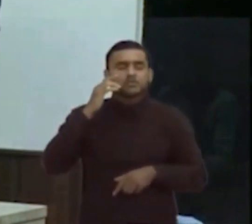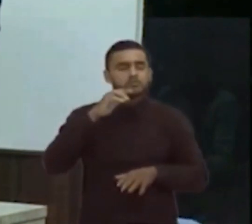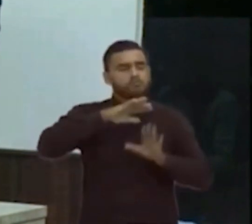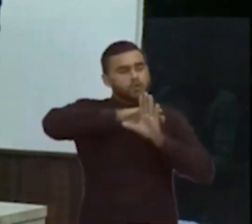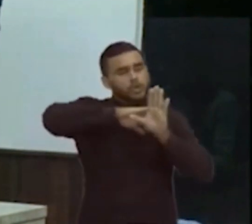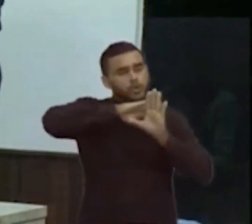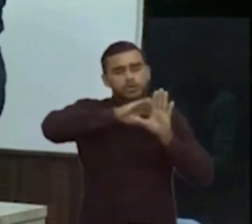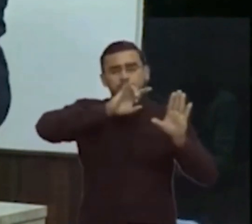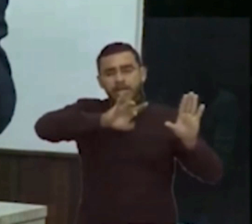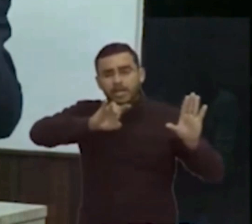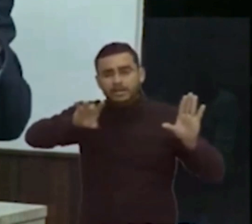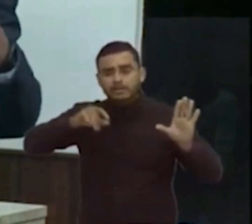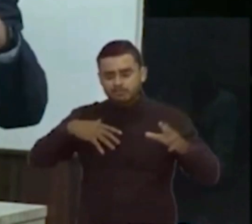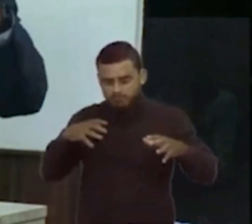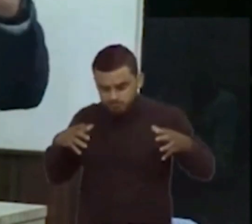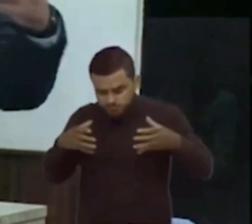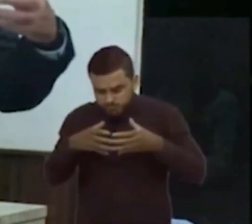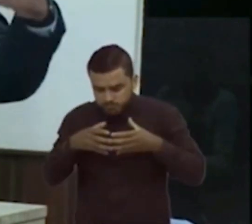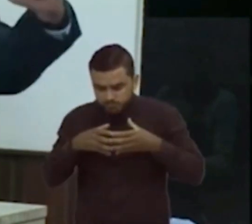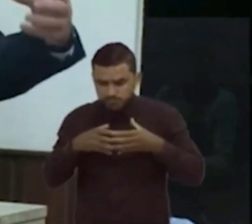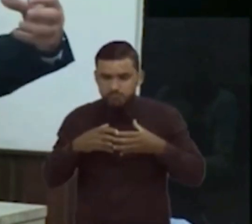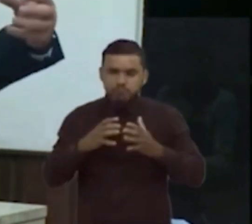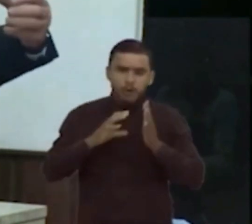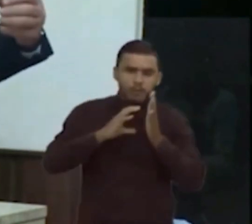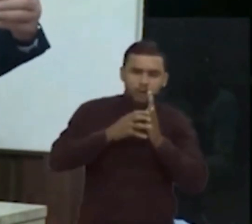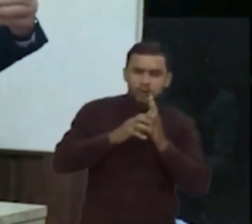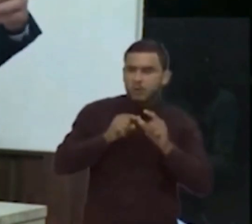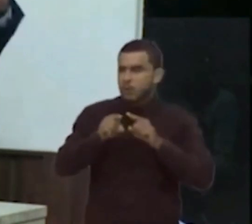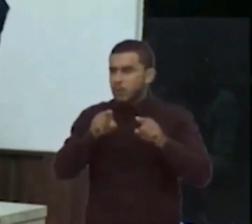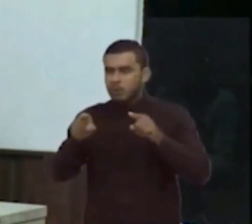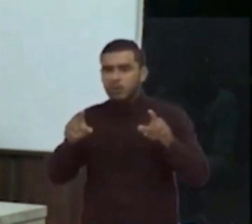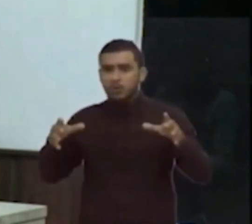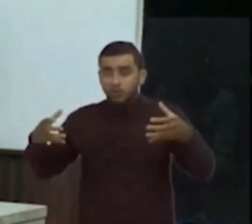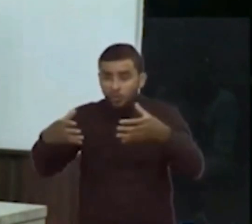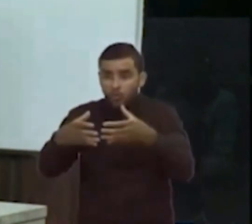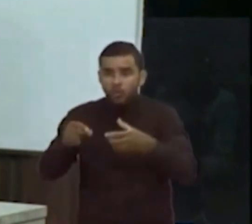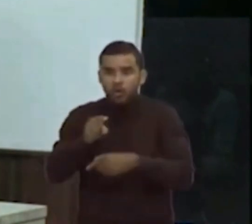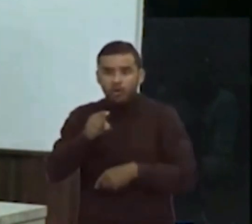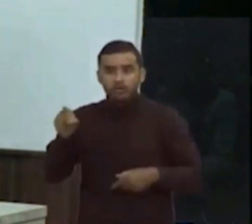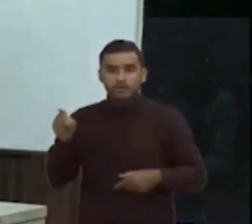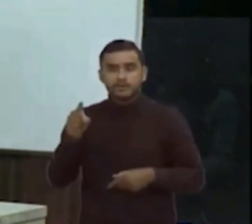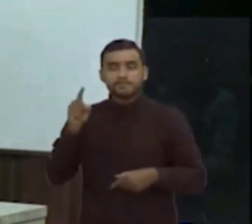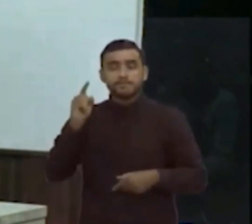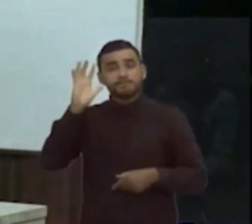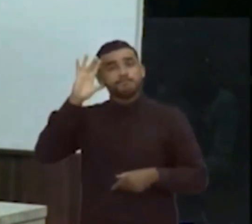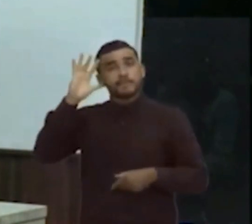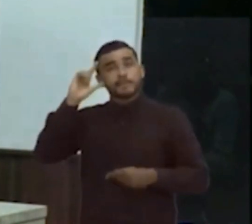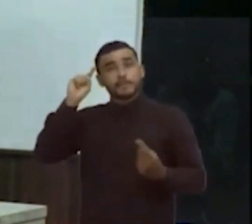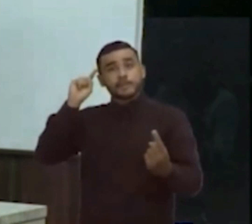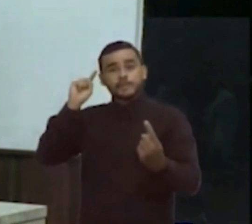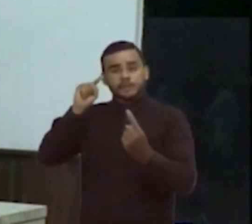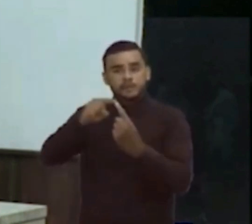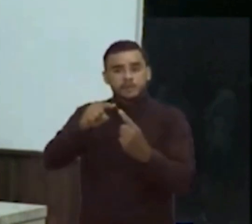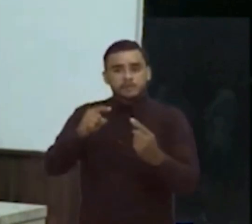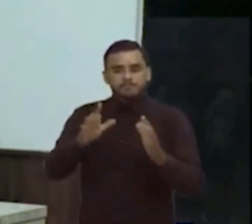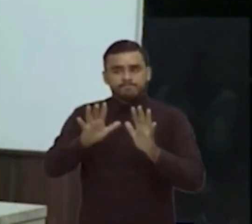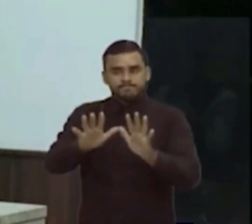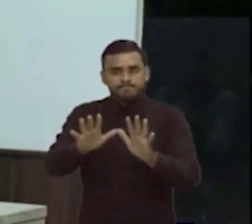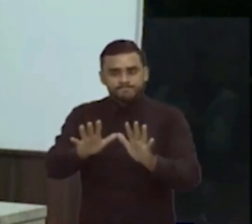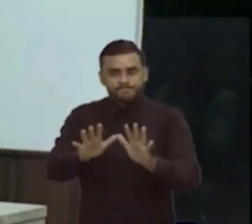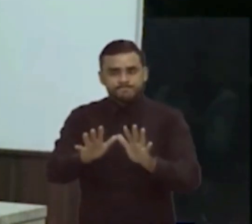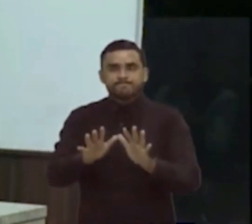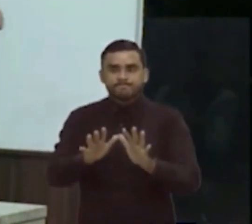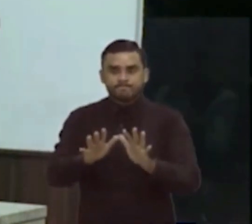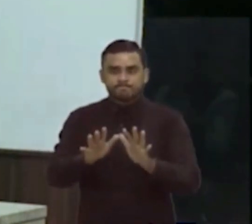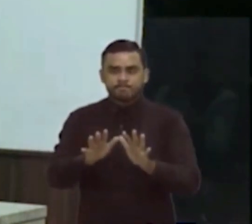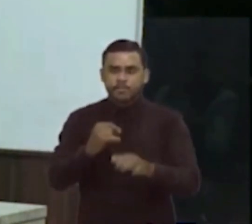mão dos seus princípios basilares, do seu olhar a futuro, para buscar as possibilidades,